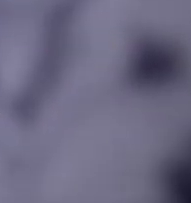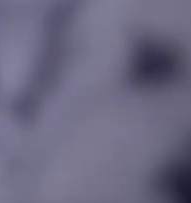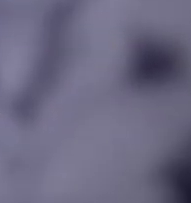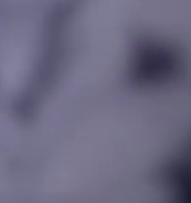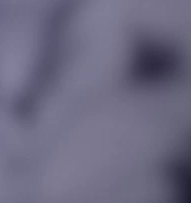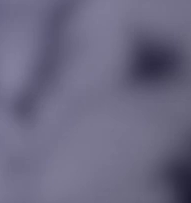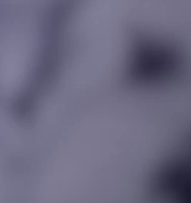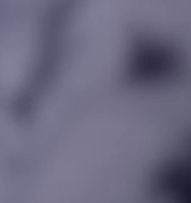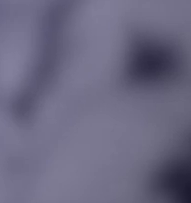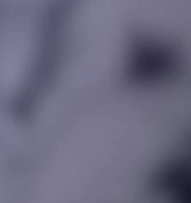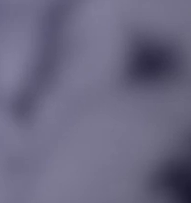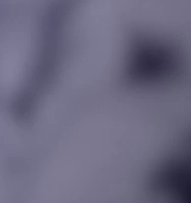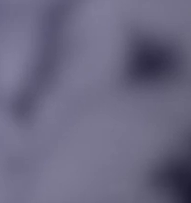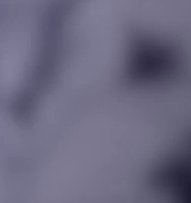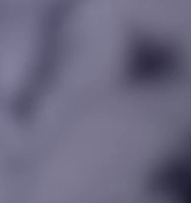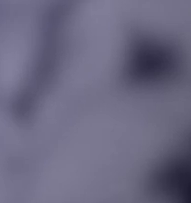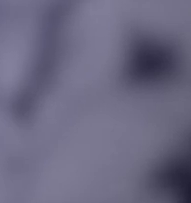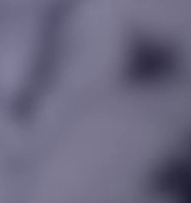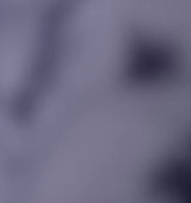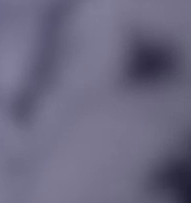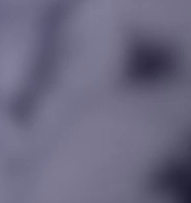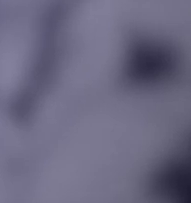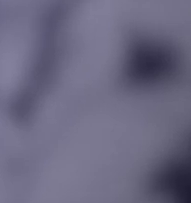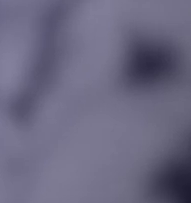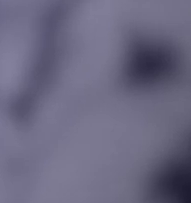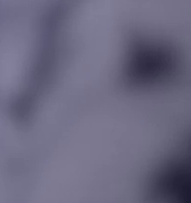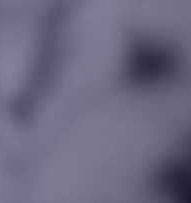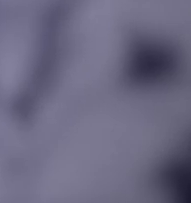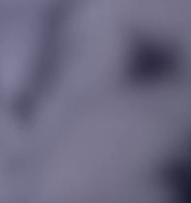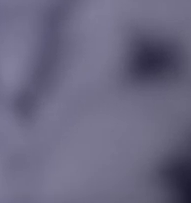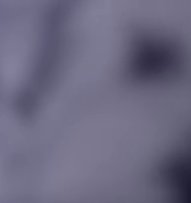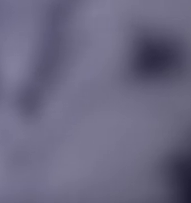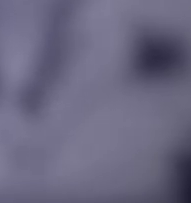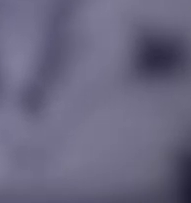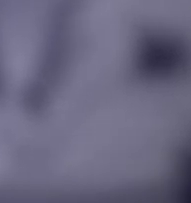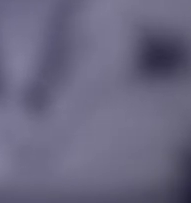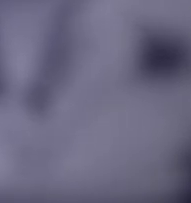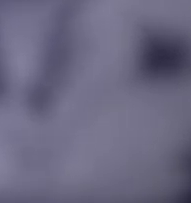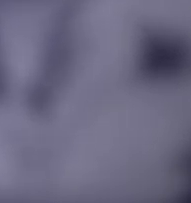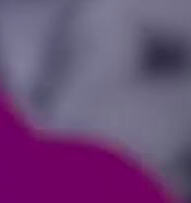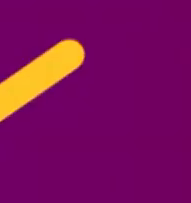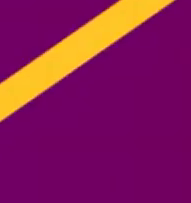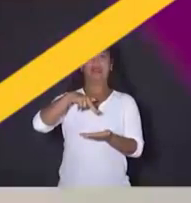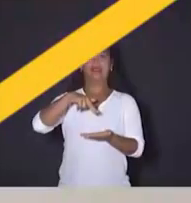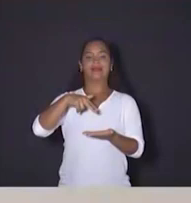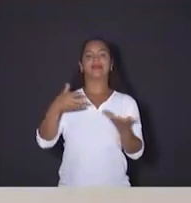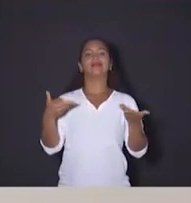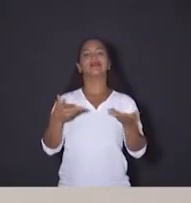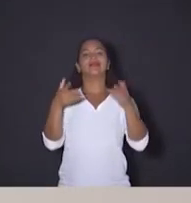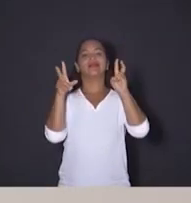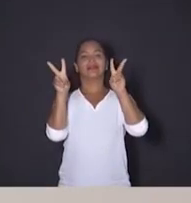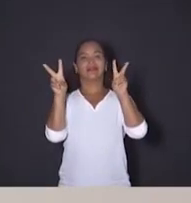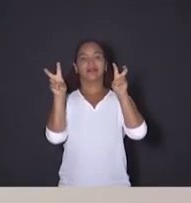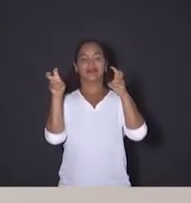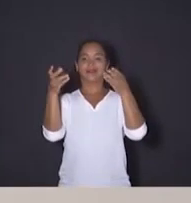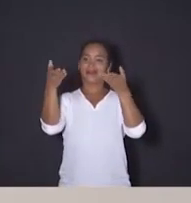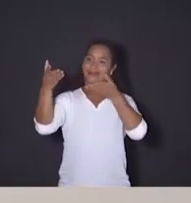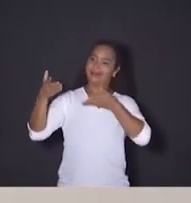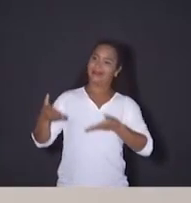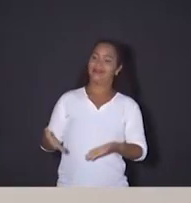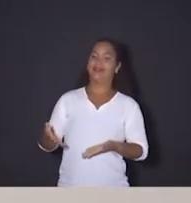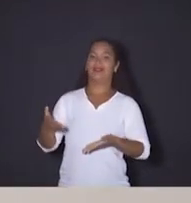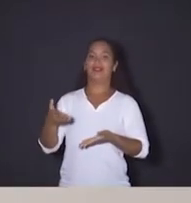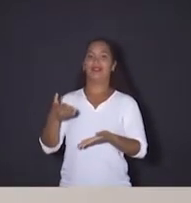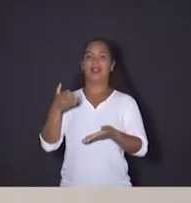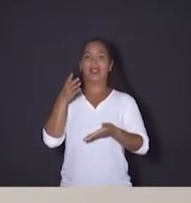corpo baiano que dança. Pois é. Para falar sobre o tema, convidamos a diretora